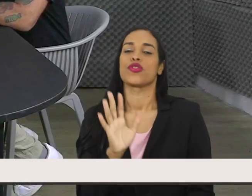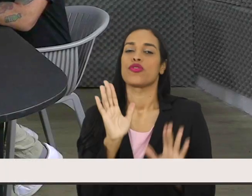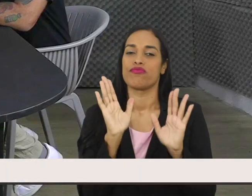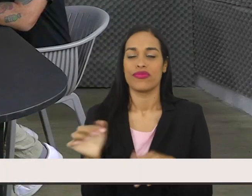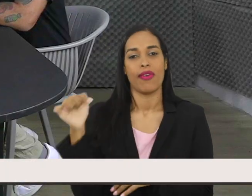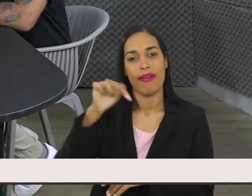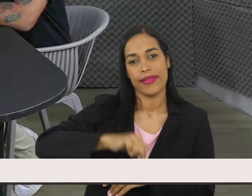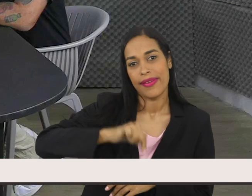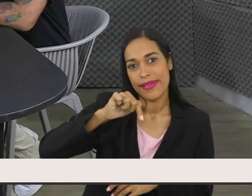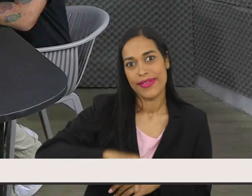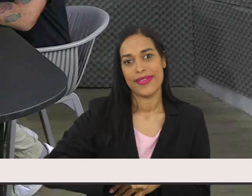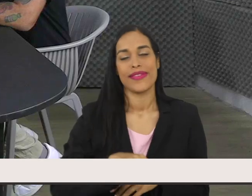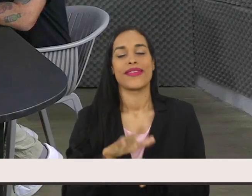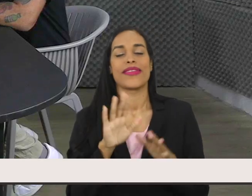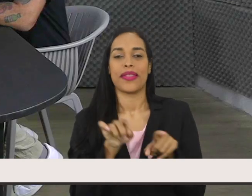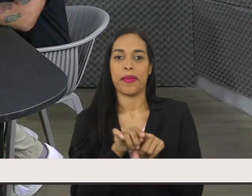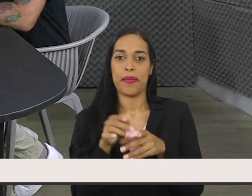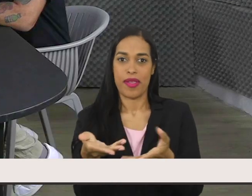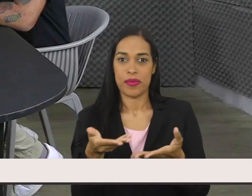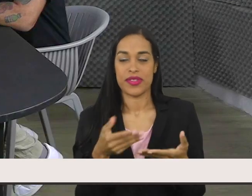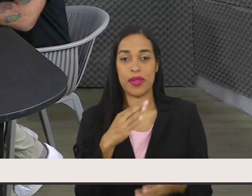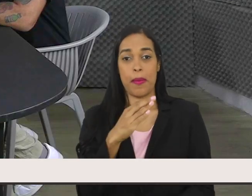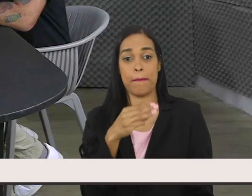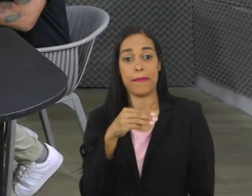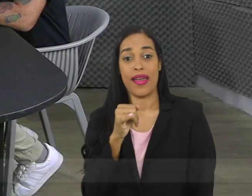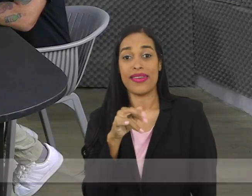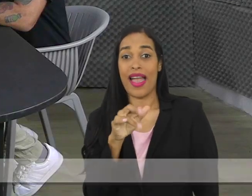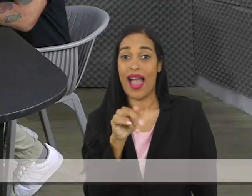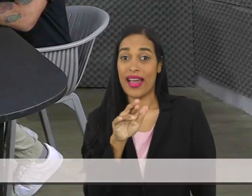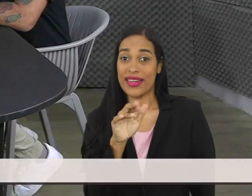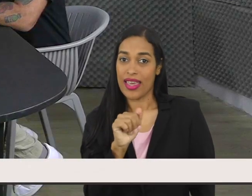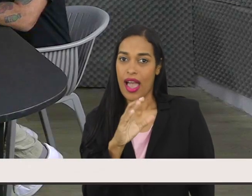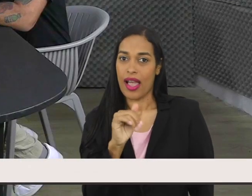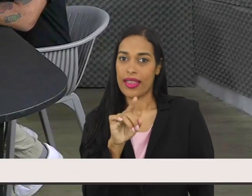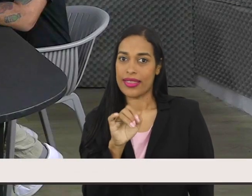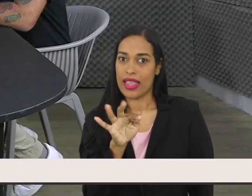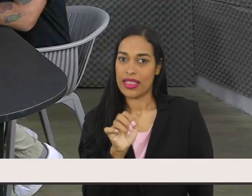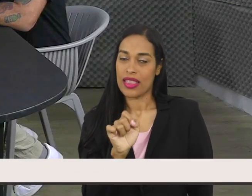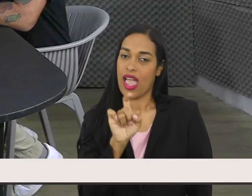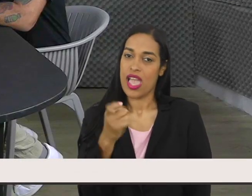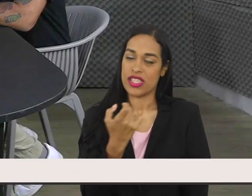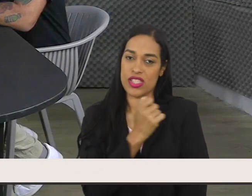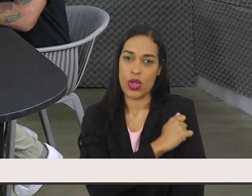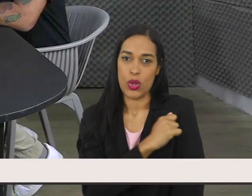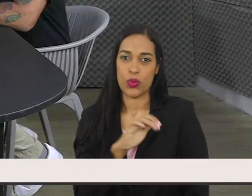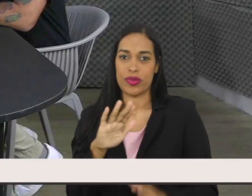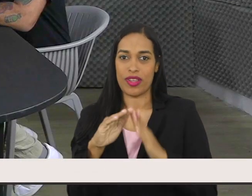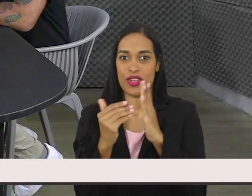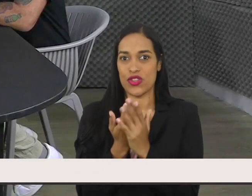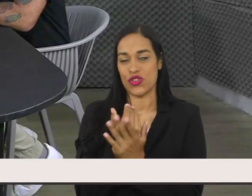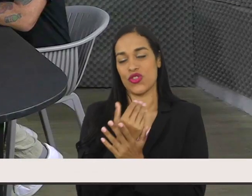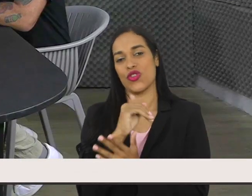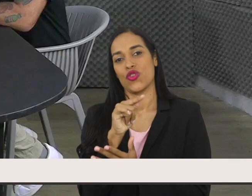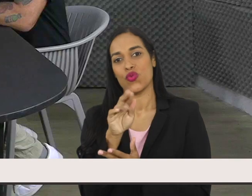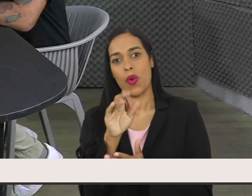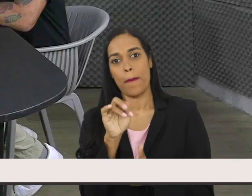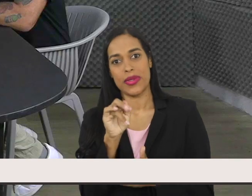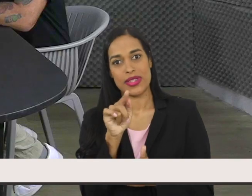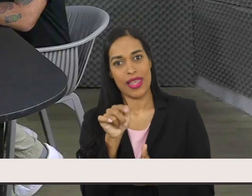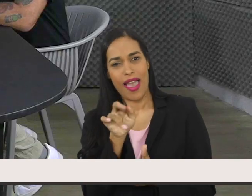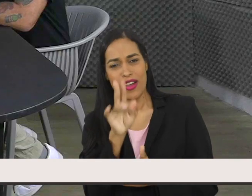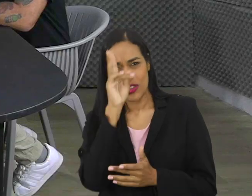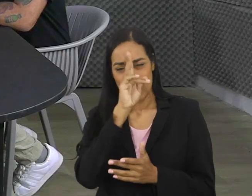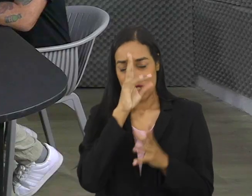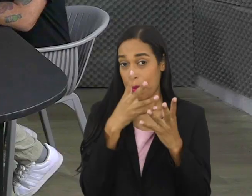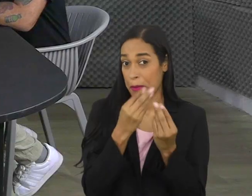seja muito bem-vindo. A gente está recebendo Maiara Cadete, Maiara que é ex-aluna da EREM João Bezerra e tem um monte de história para contar para a gente, né, Maiara?